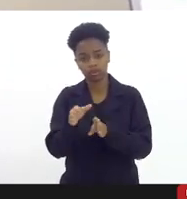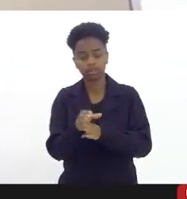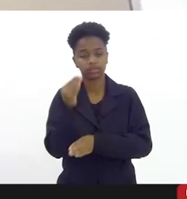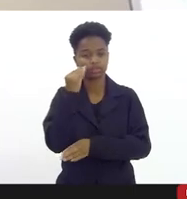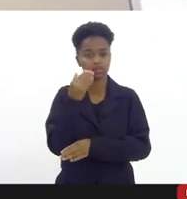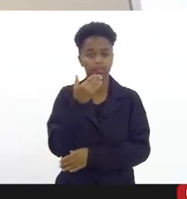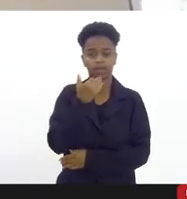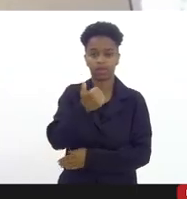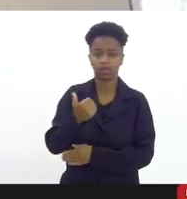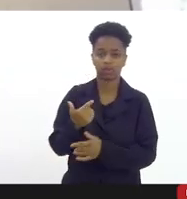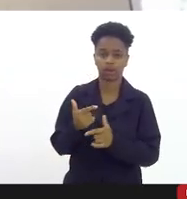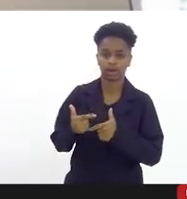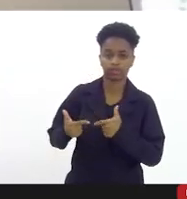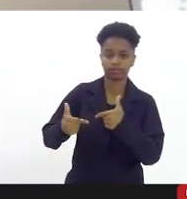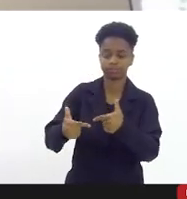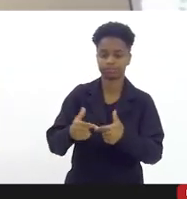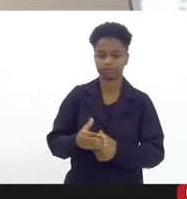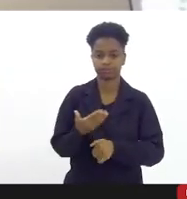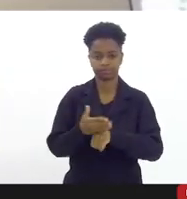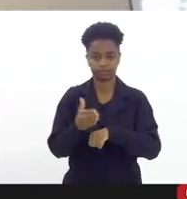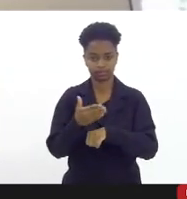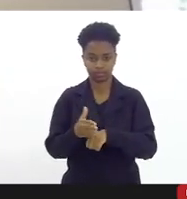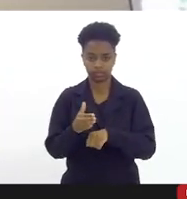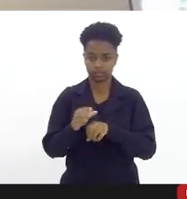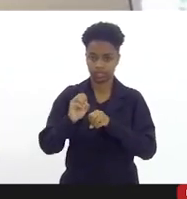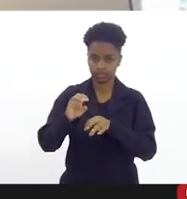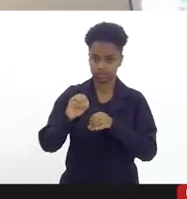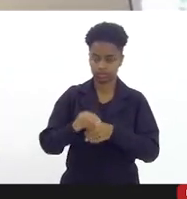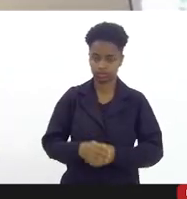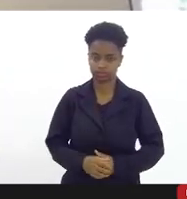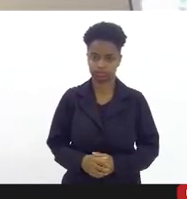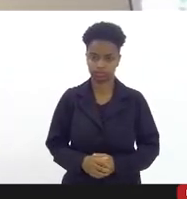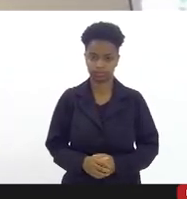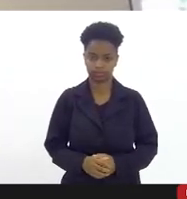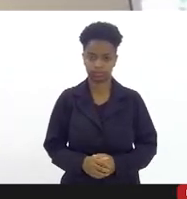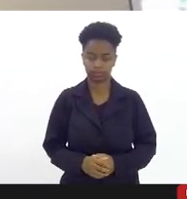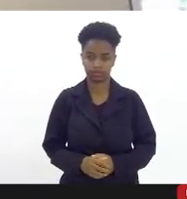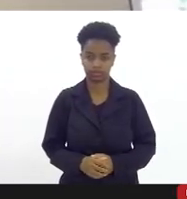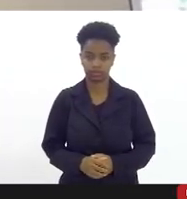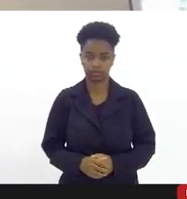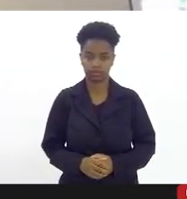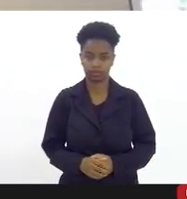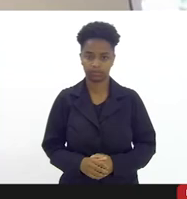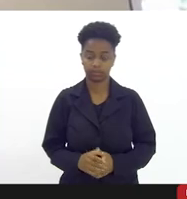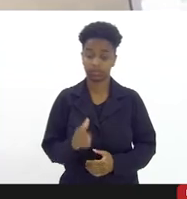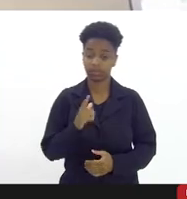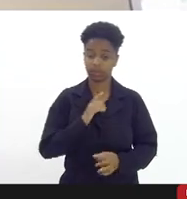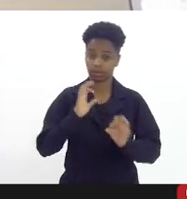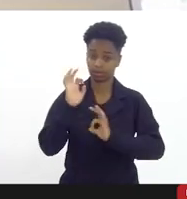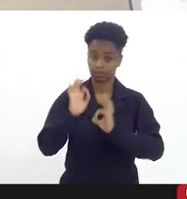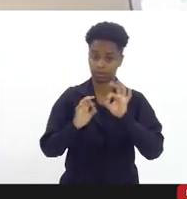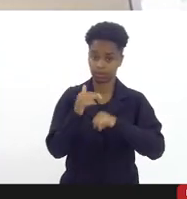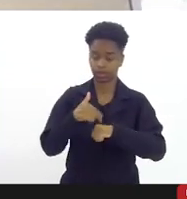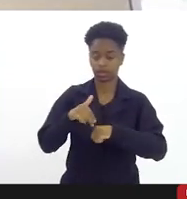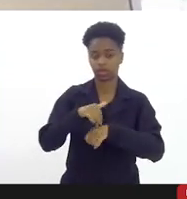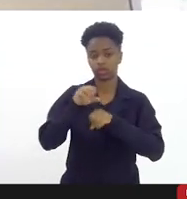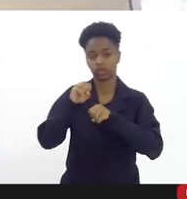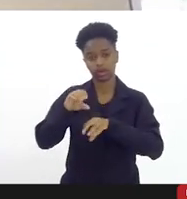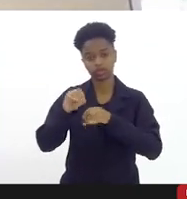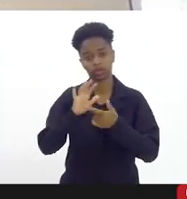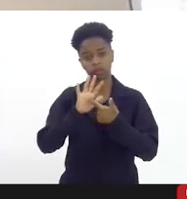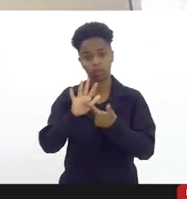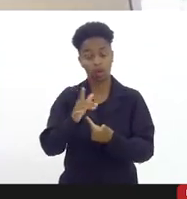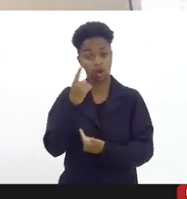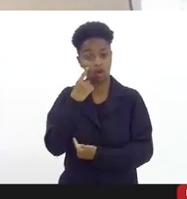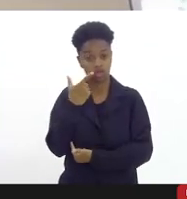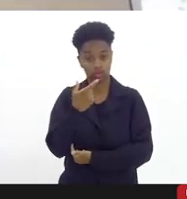essas práticas do ensino nós temos um plano nacional de educação foi lançado em